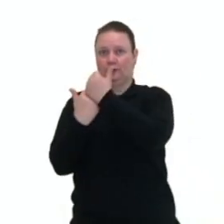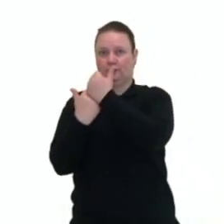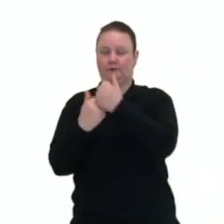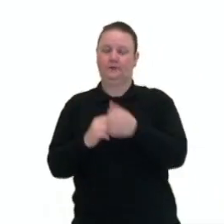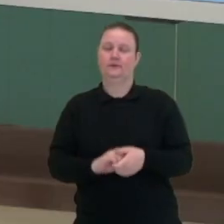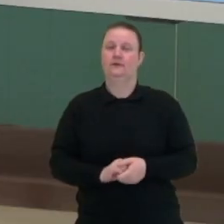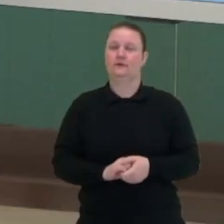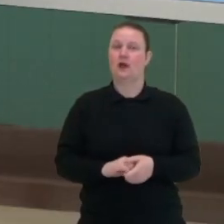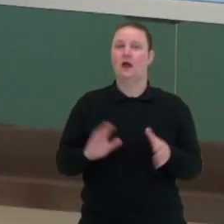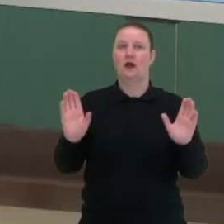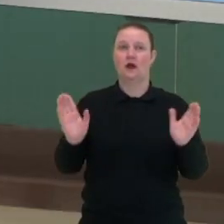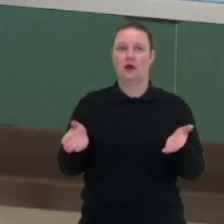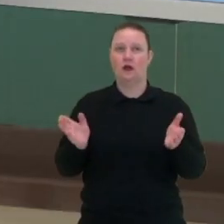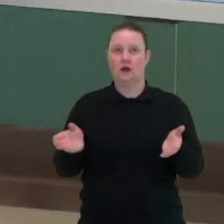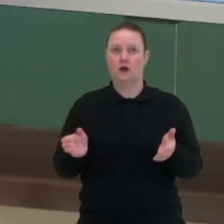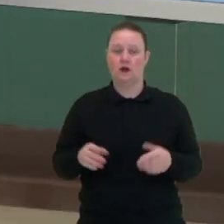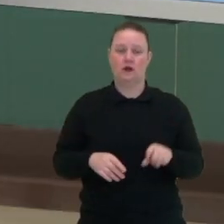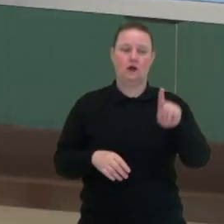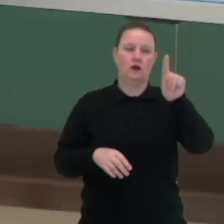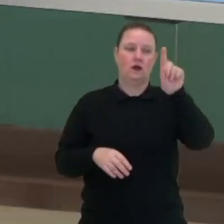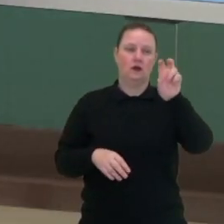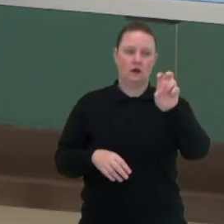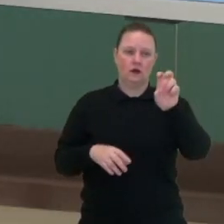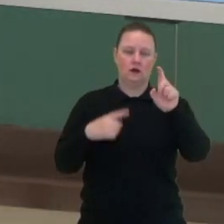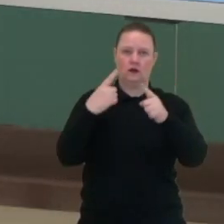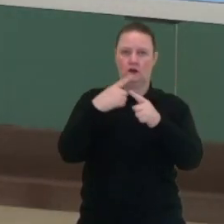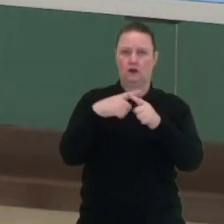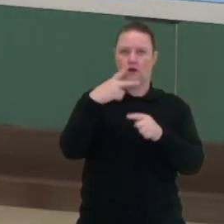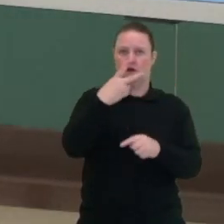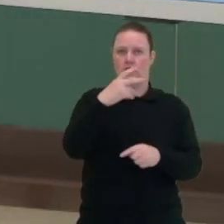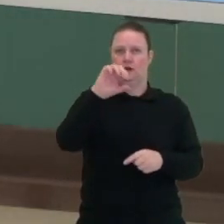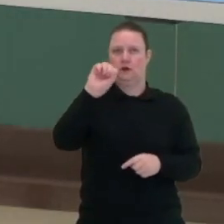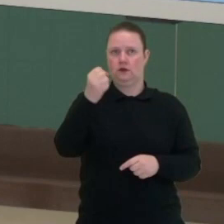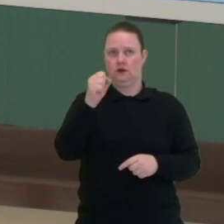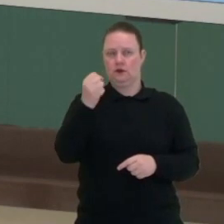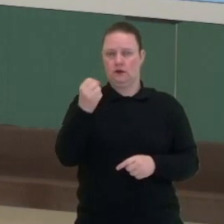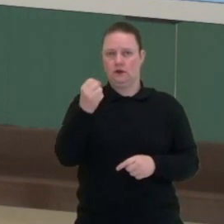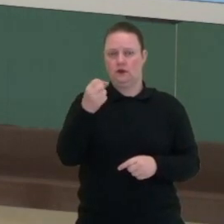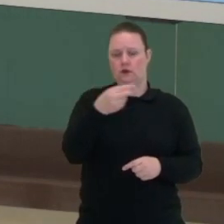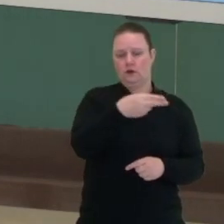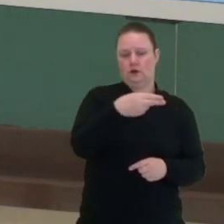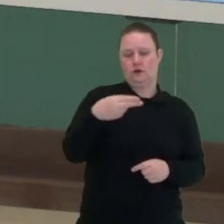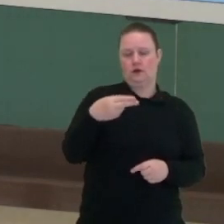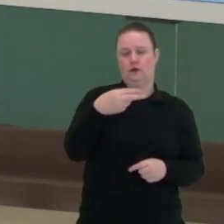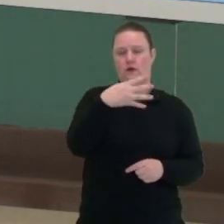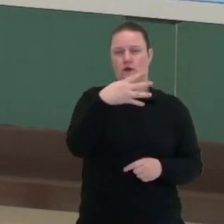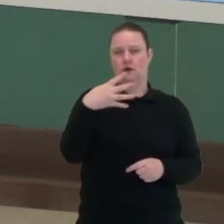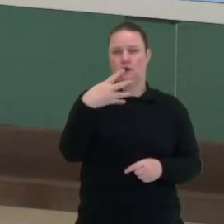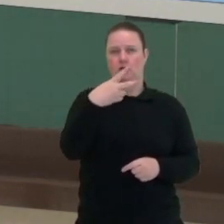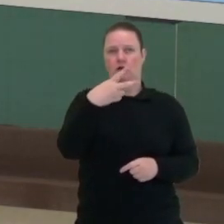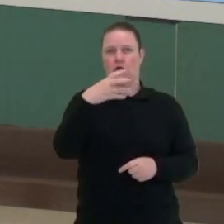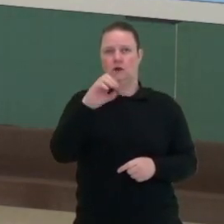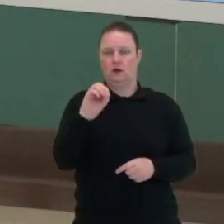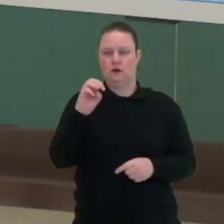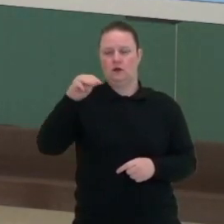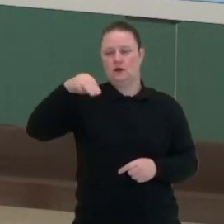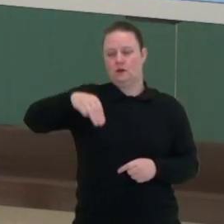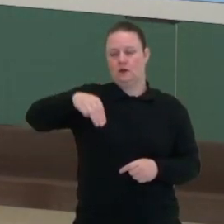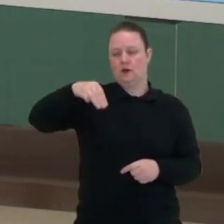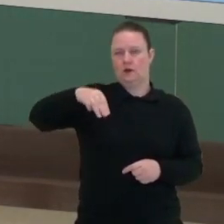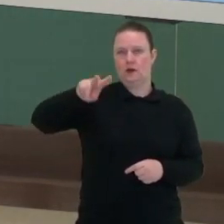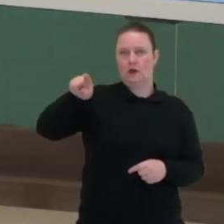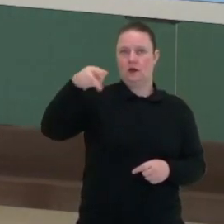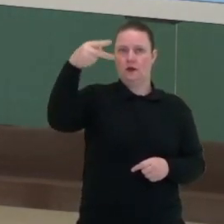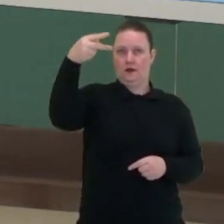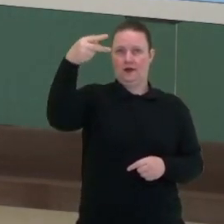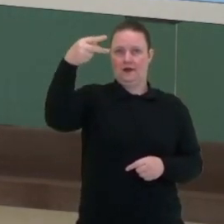agora é só multiplicar. 15 vezes 28, pessoal. 15 vezes 28, 420